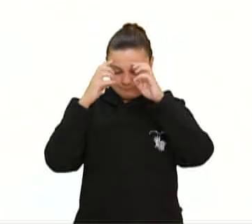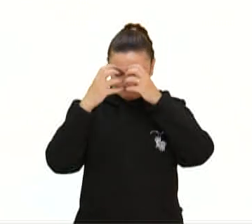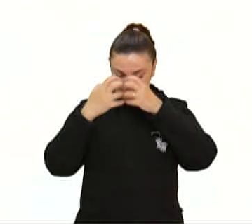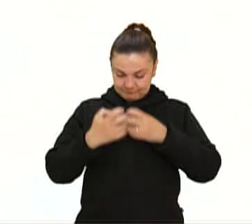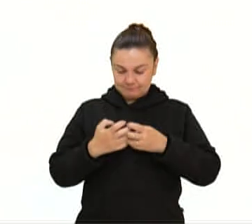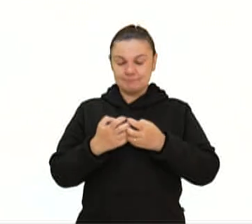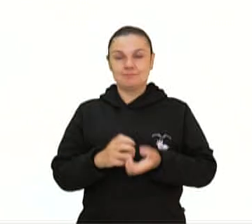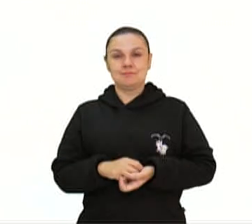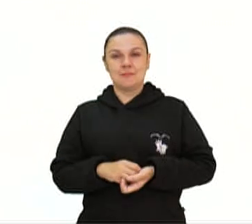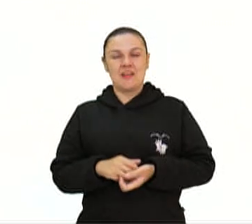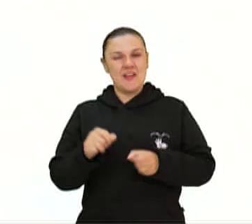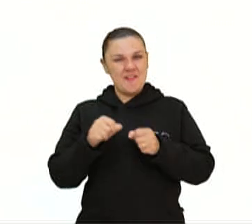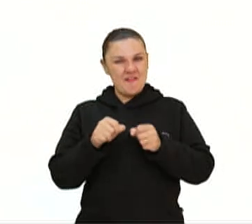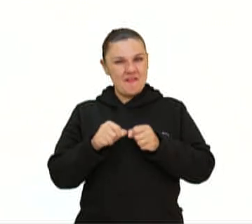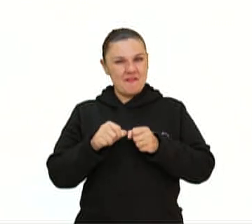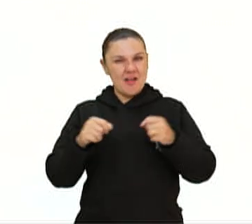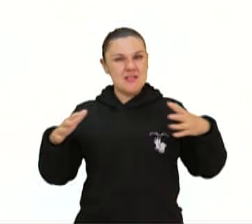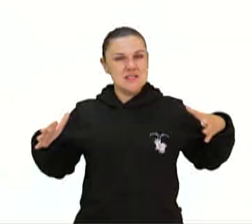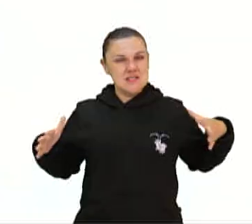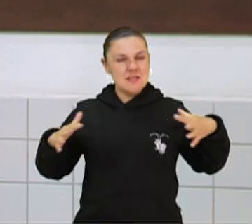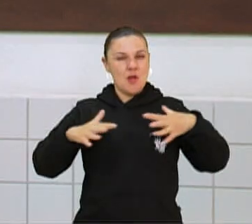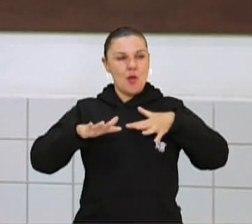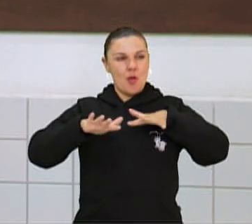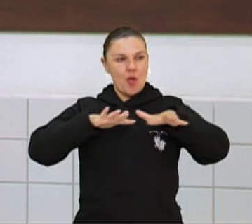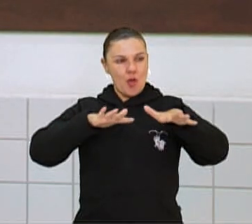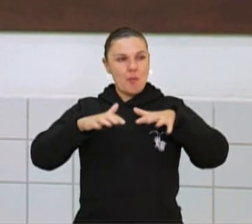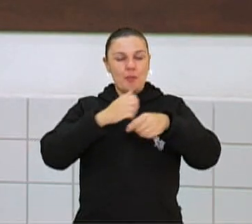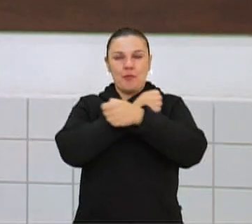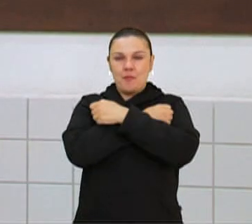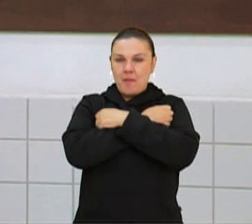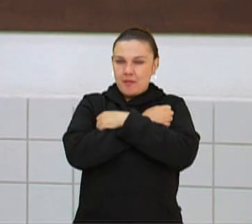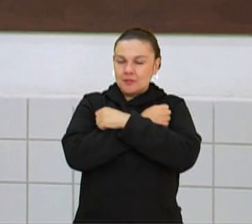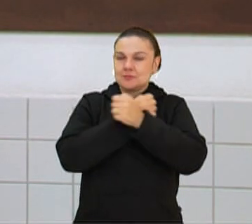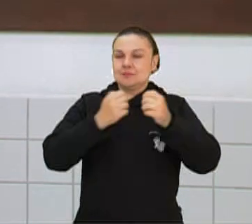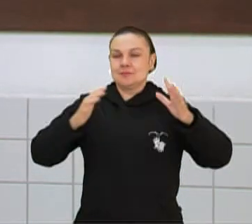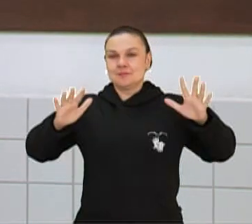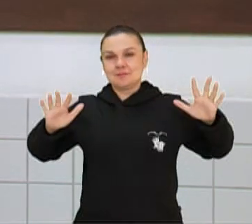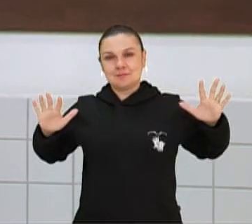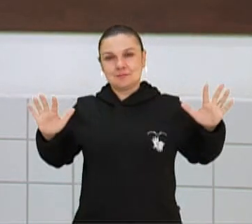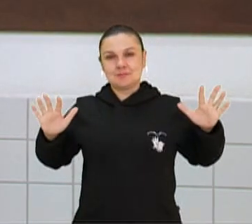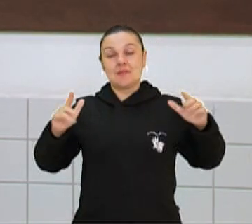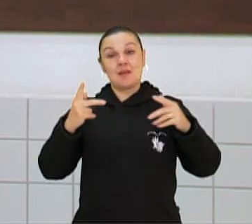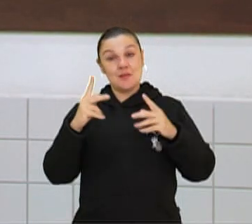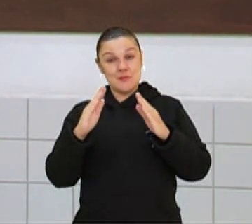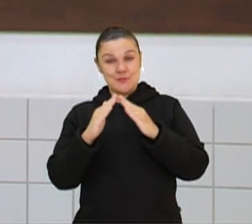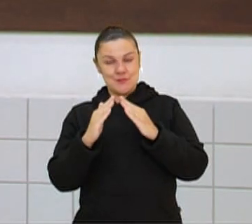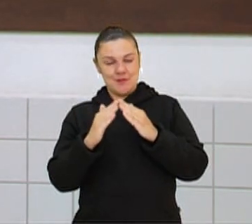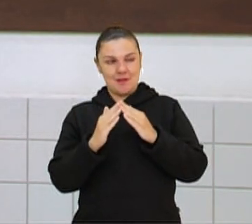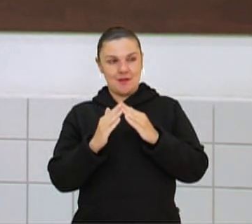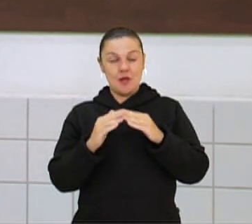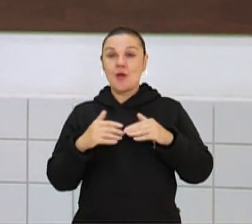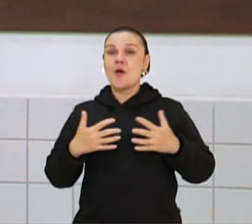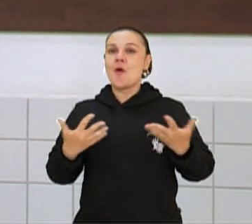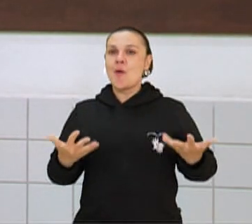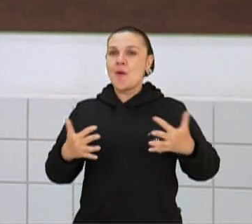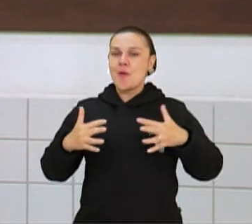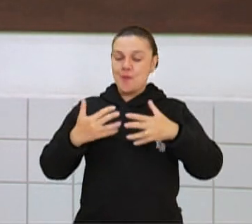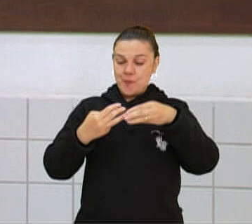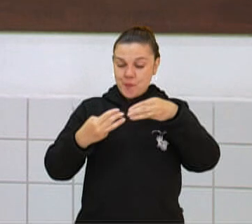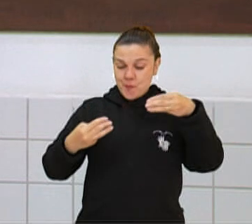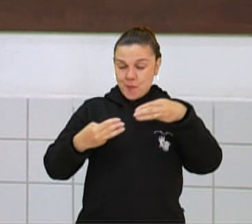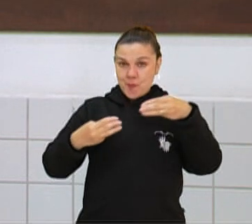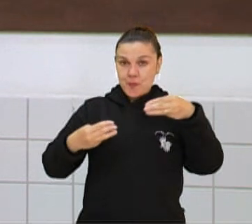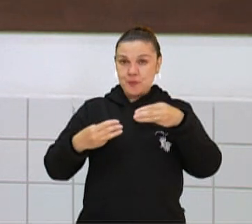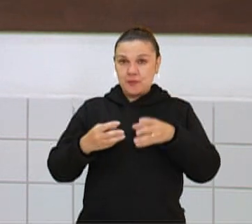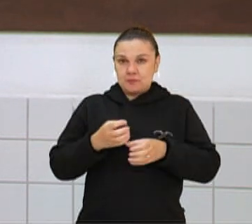reflitam, pessoal. Podem fazer o movimento em nossa casa de abraçar e de estender os braços, abrir os braços. Quais são os músculos que vão